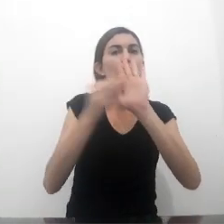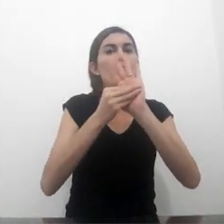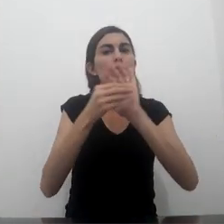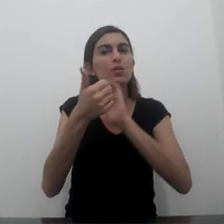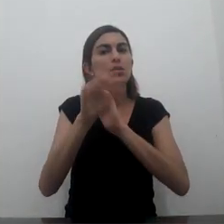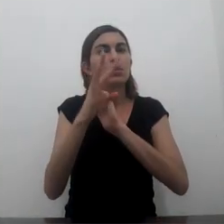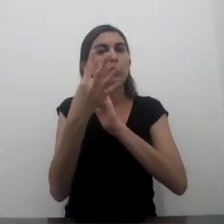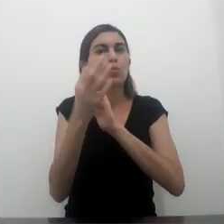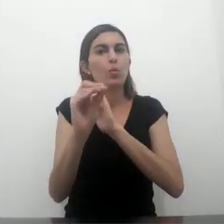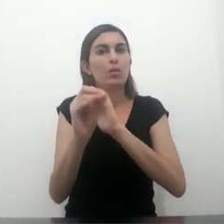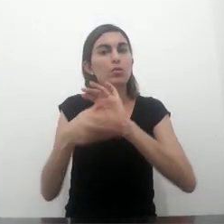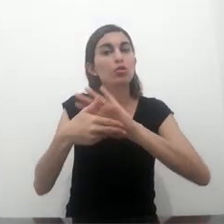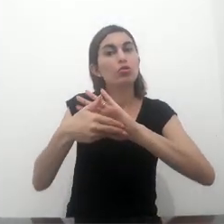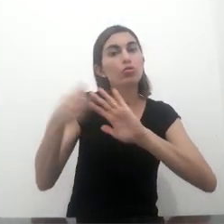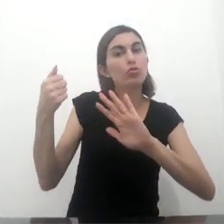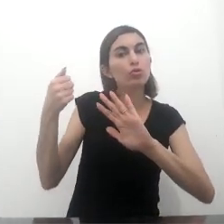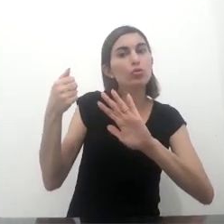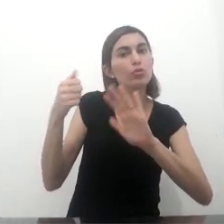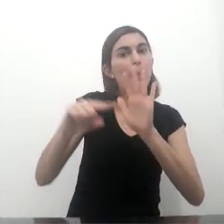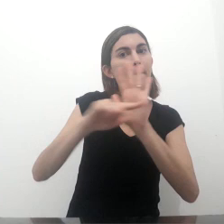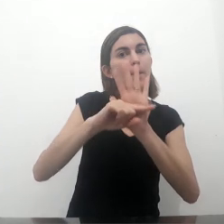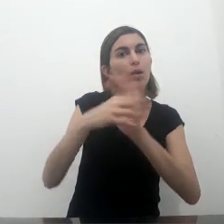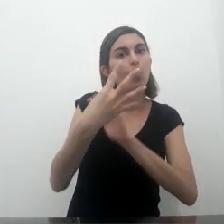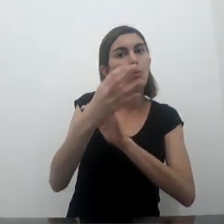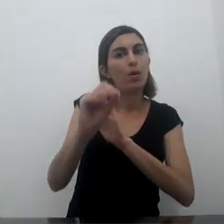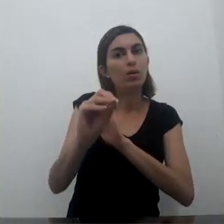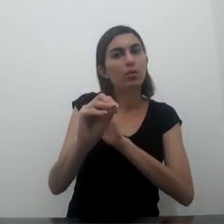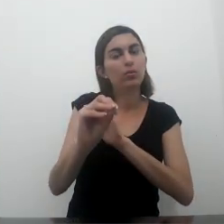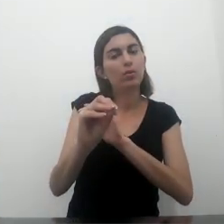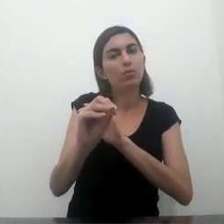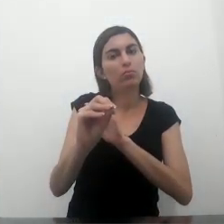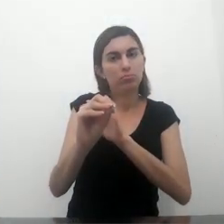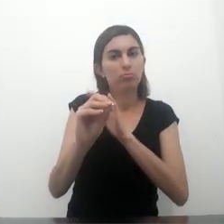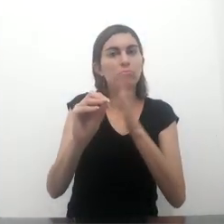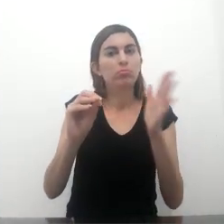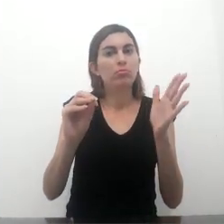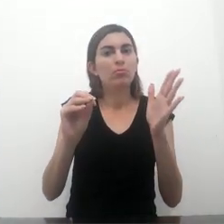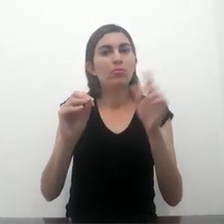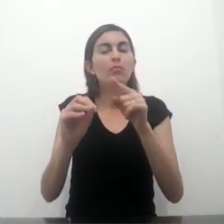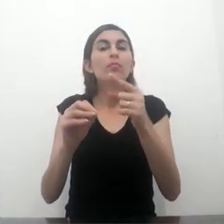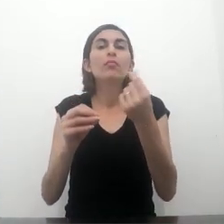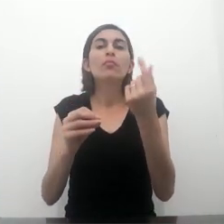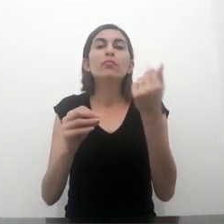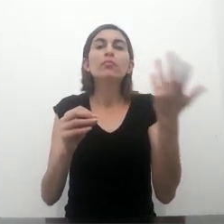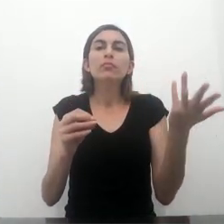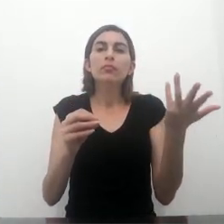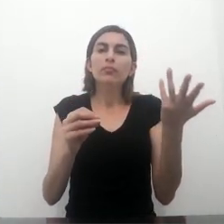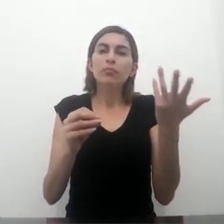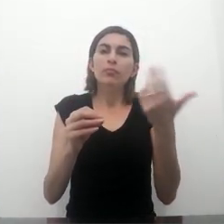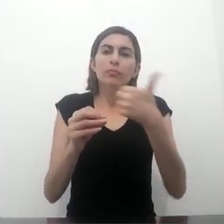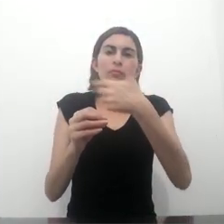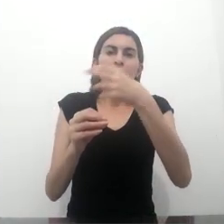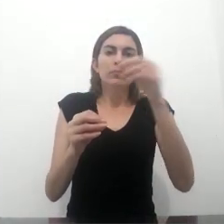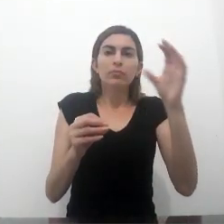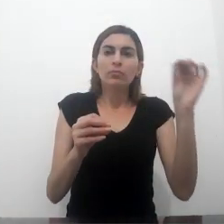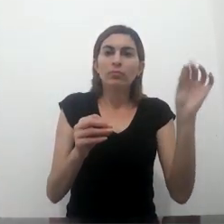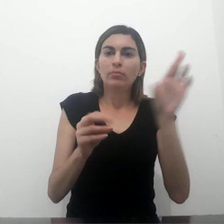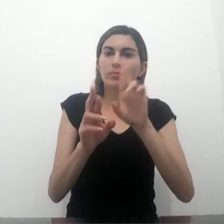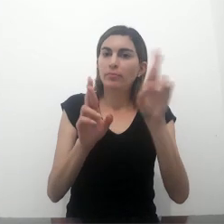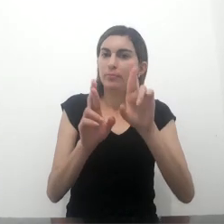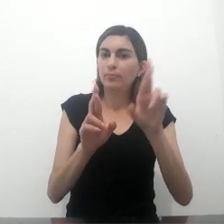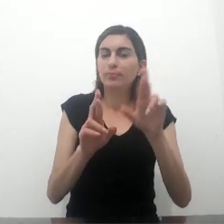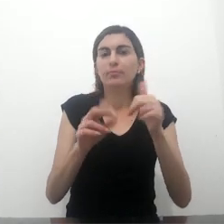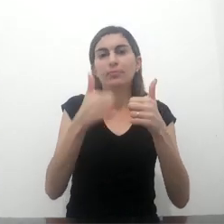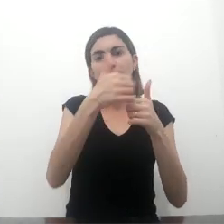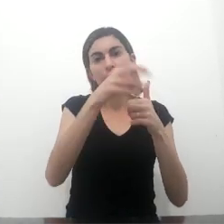coloca 140. Tira o preço de custo, coloca... Nesse caso, o preço de custo foi R$100.